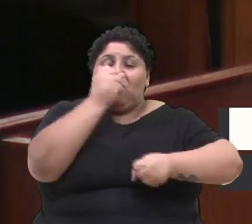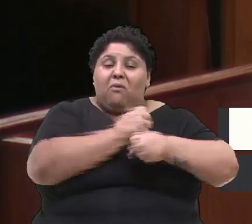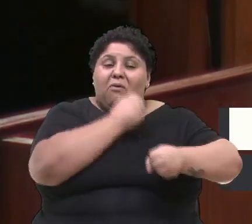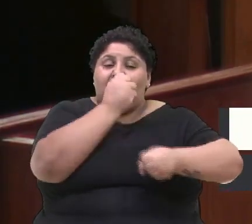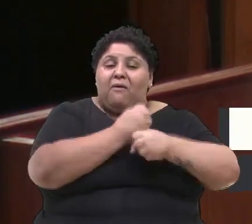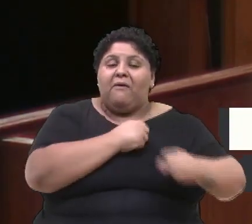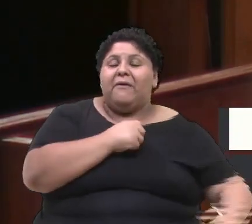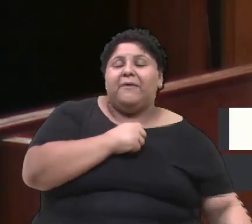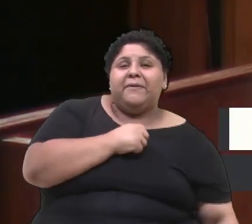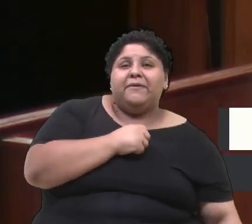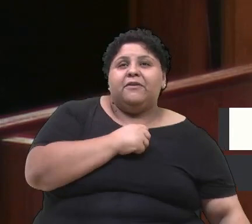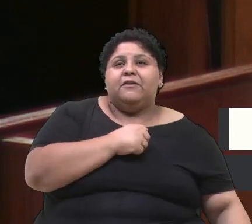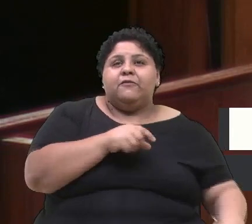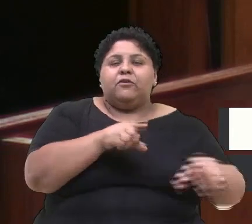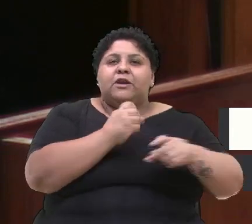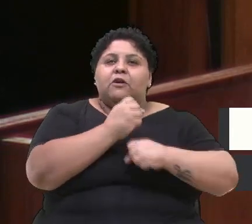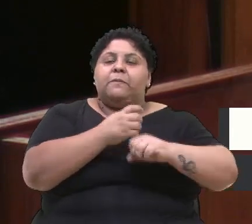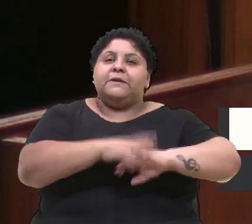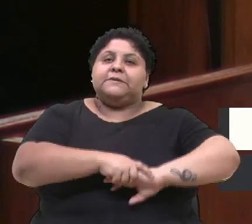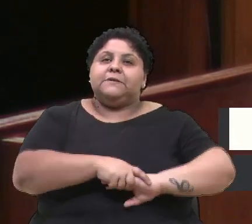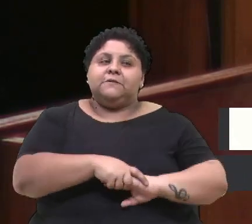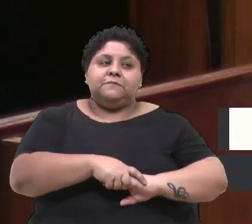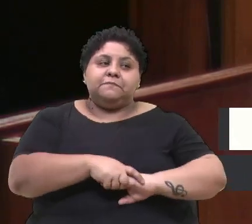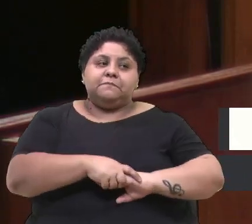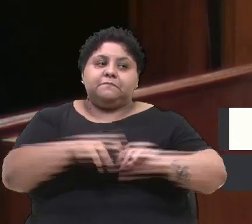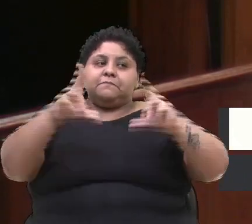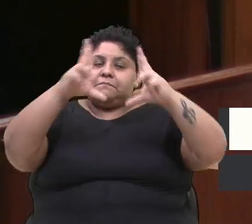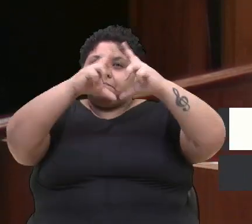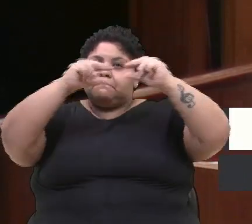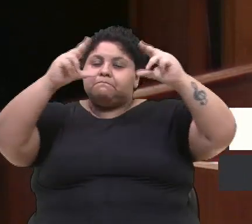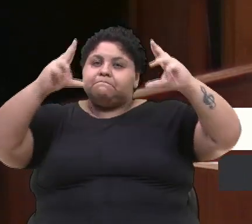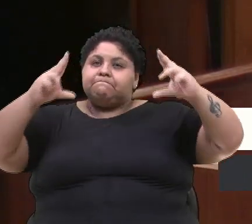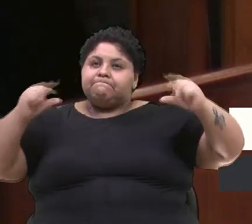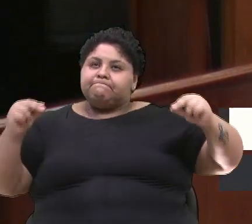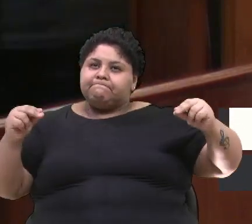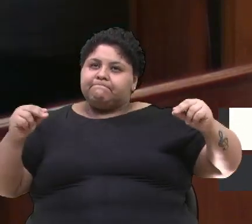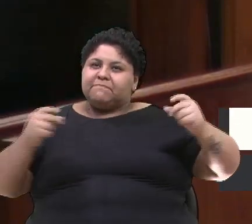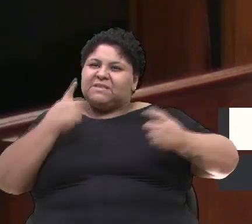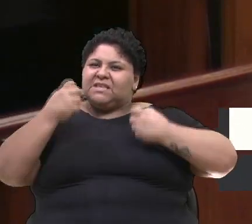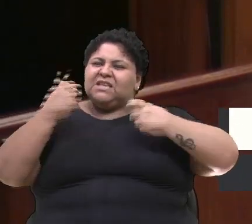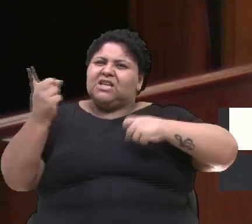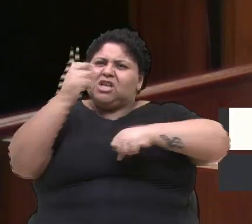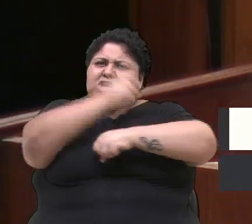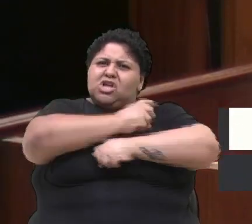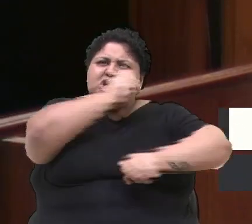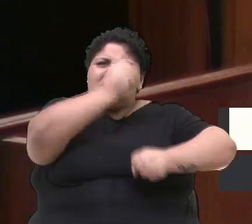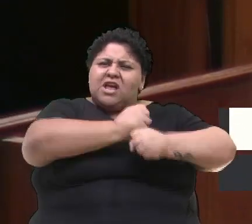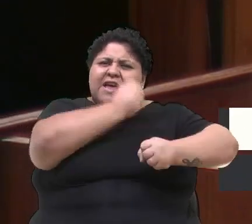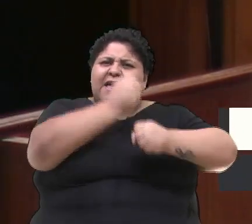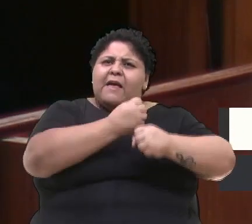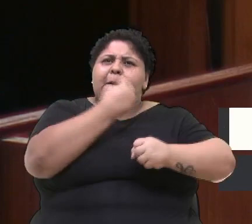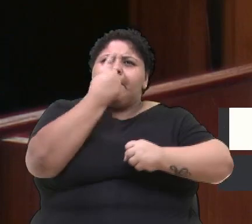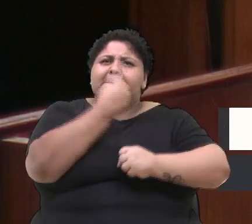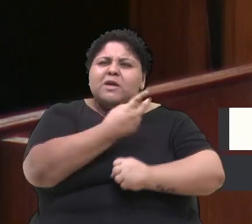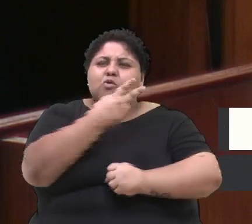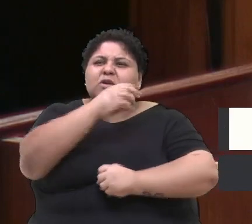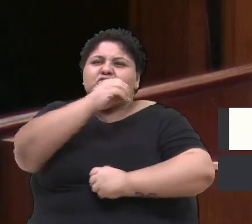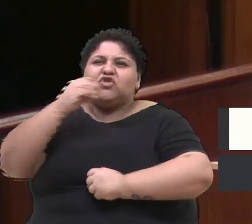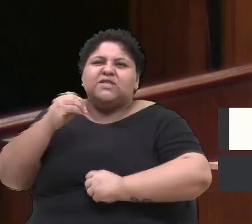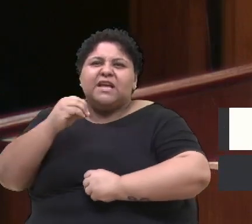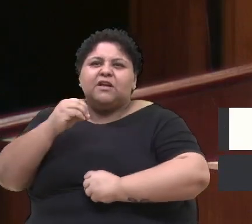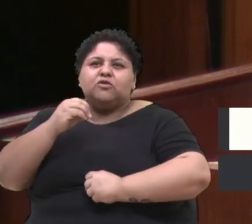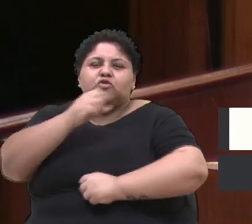Florianópolis. Em 37 dias foram construídas escola para 1.200 alunos. 37